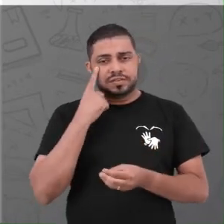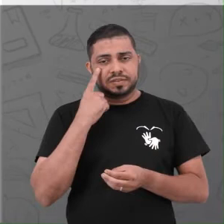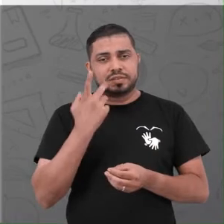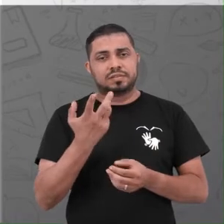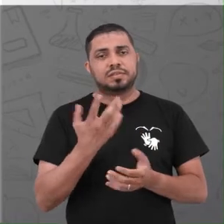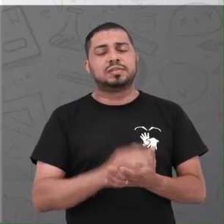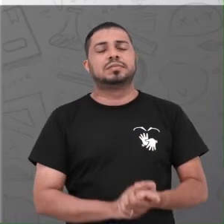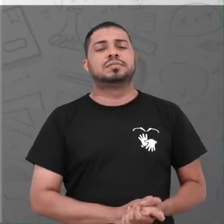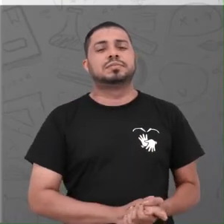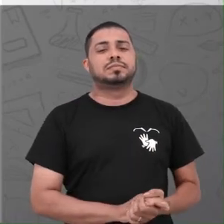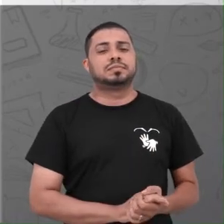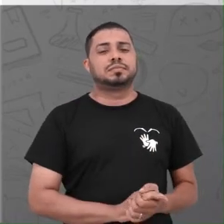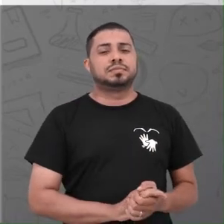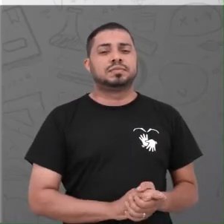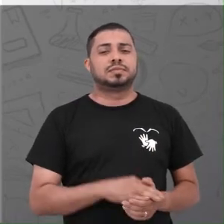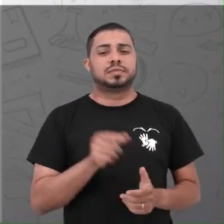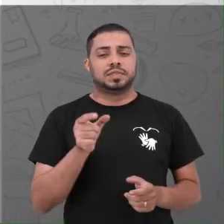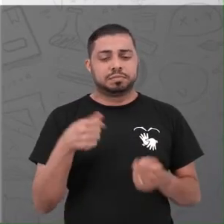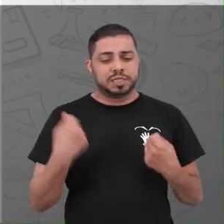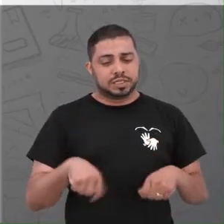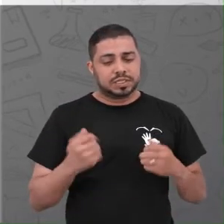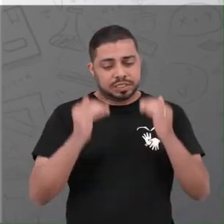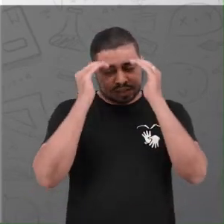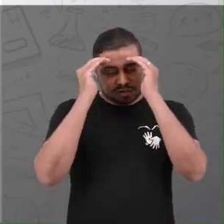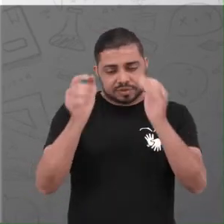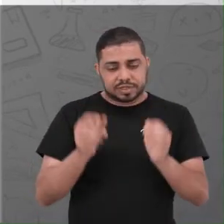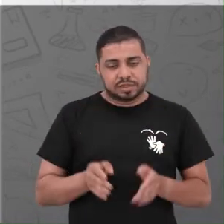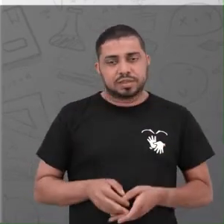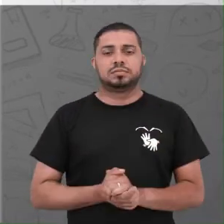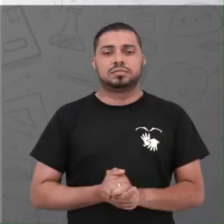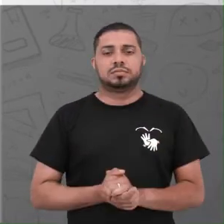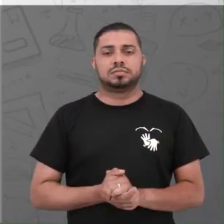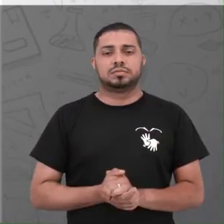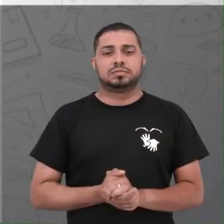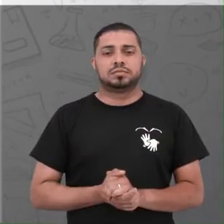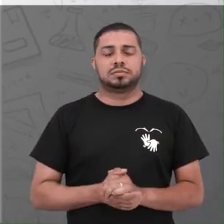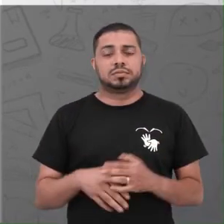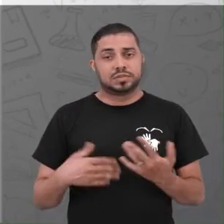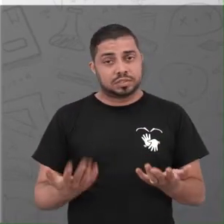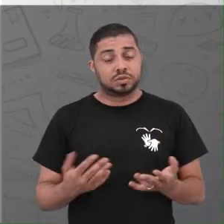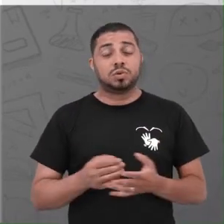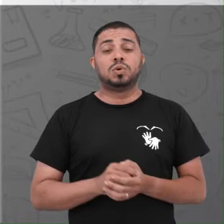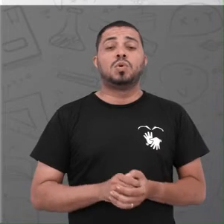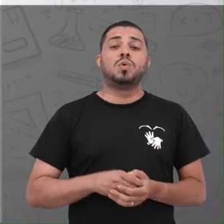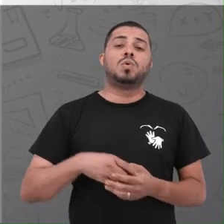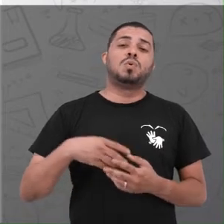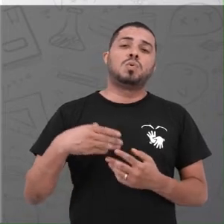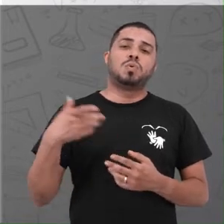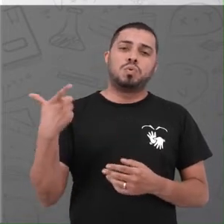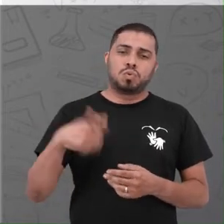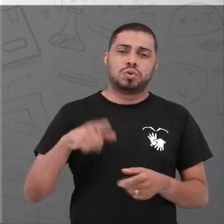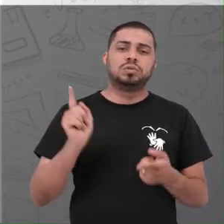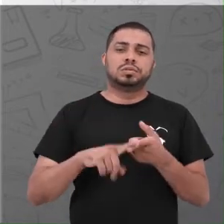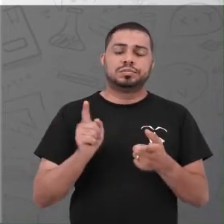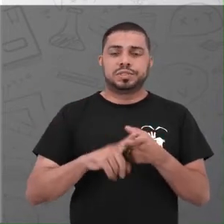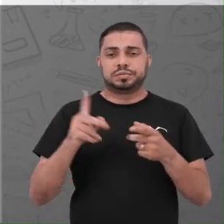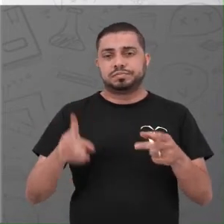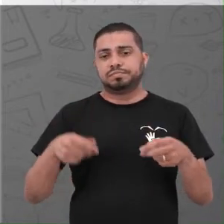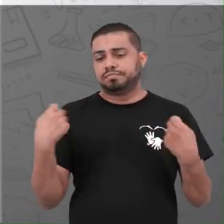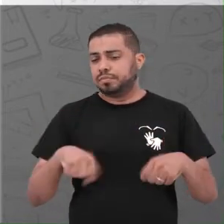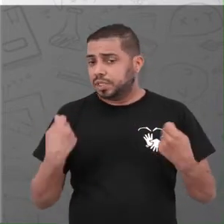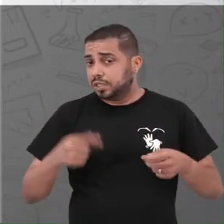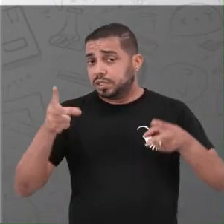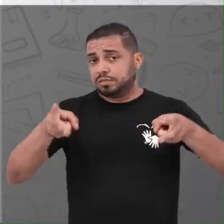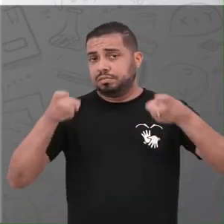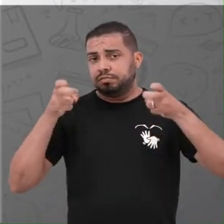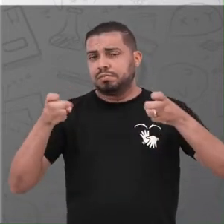outro lado aqui. Tá? O alinhamento deve ser respeitado. Então, outro ponto que deve ser observado são